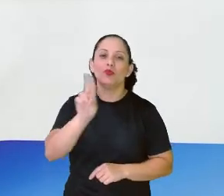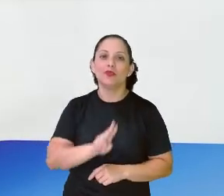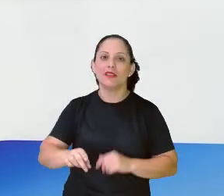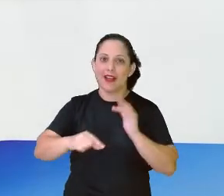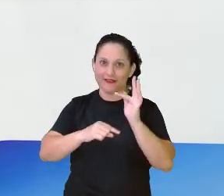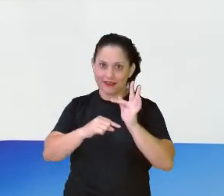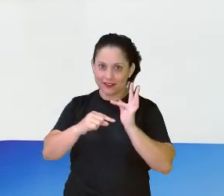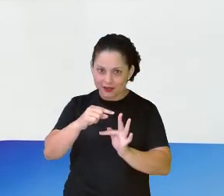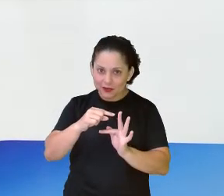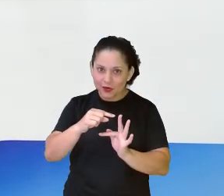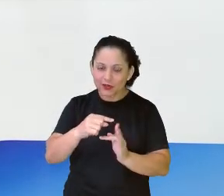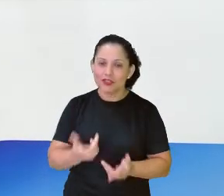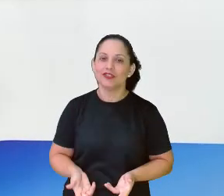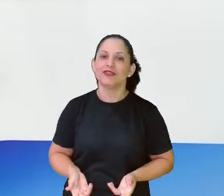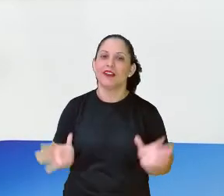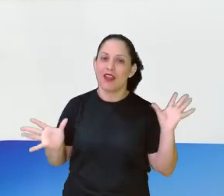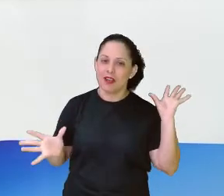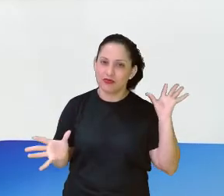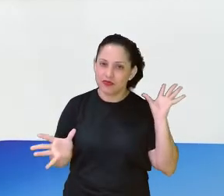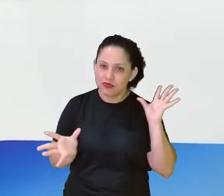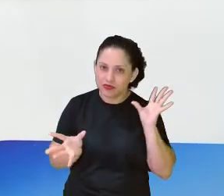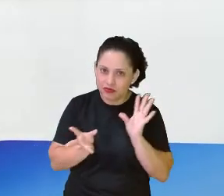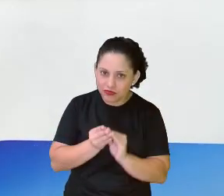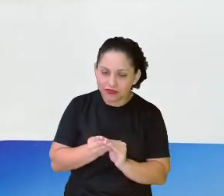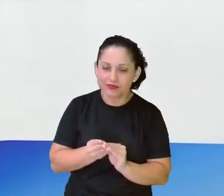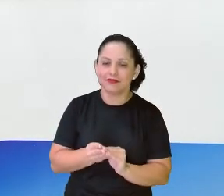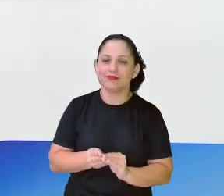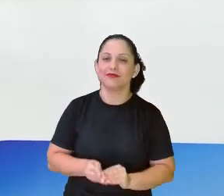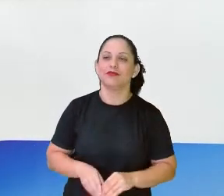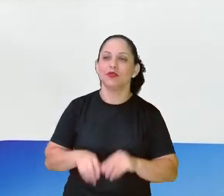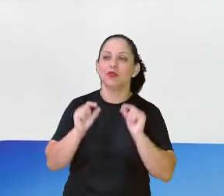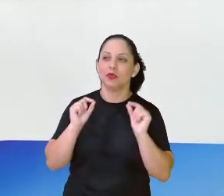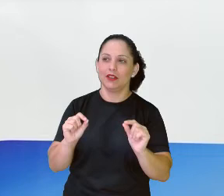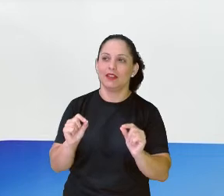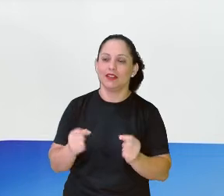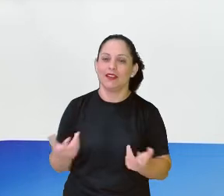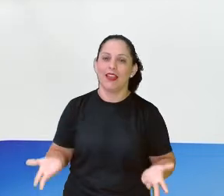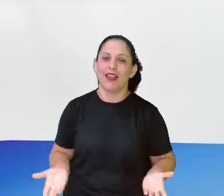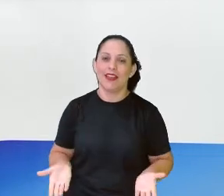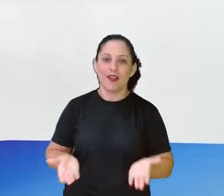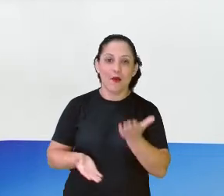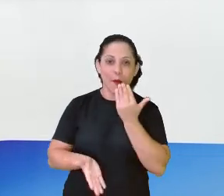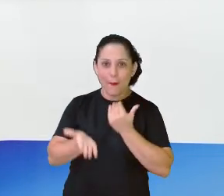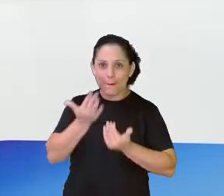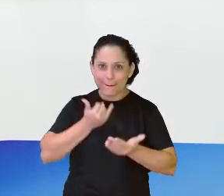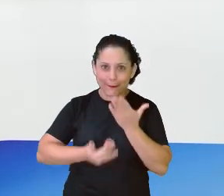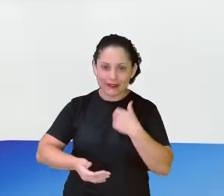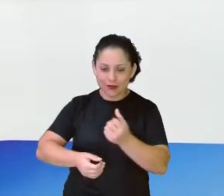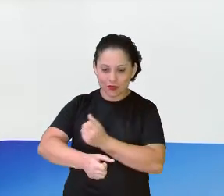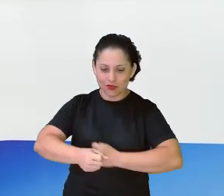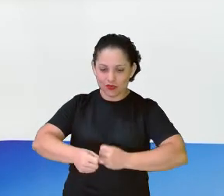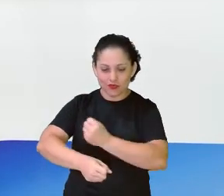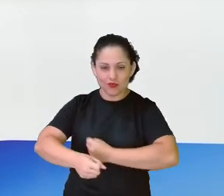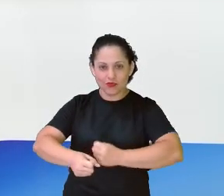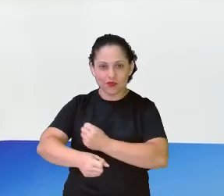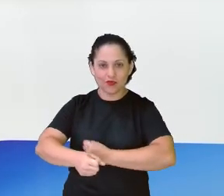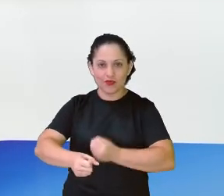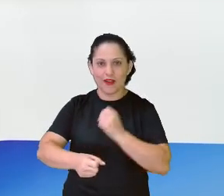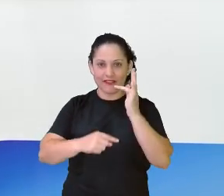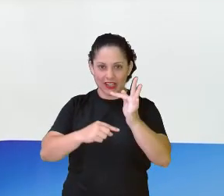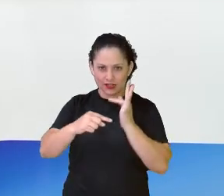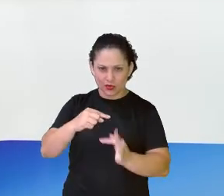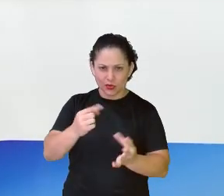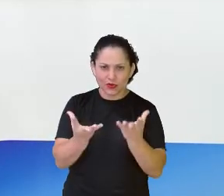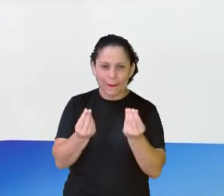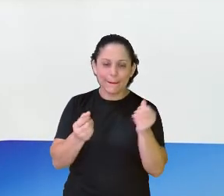serei breve, né? Porque vocês já entendem muito bem. Uma delas é a receita culinária, lugar onde as frações